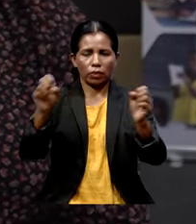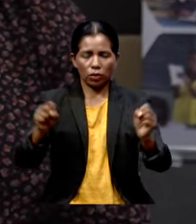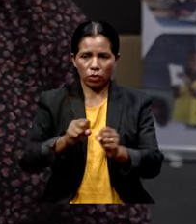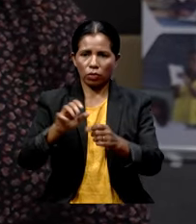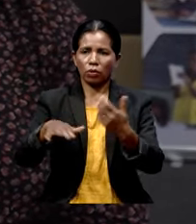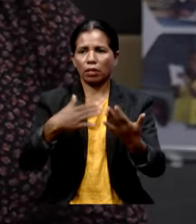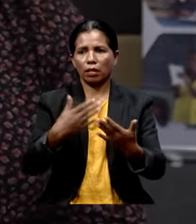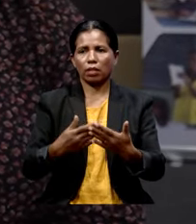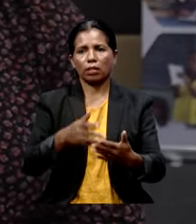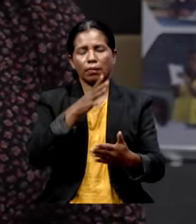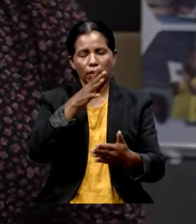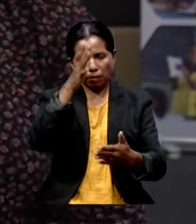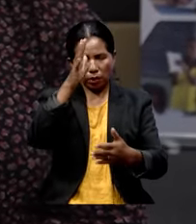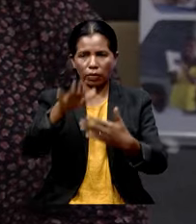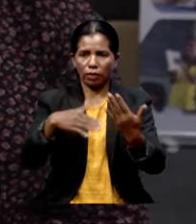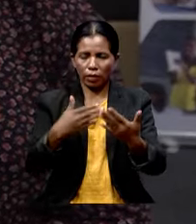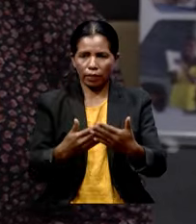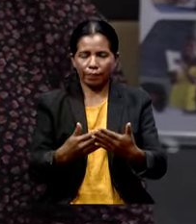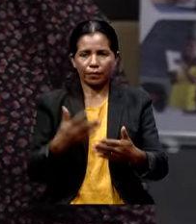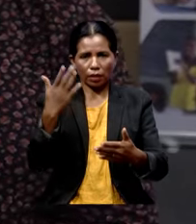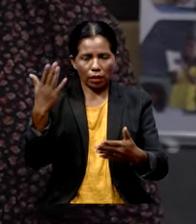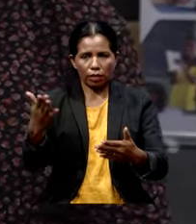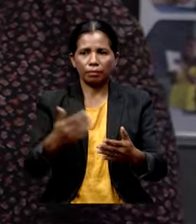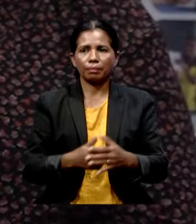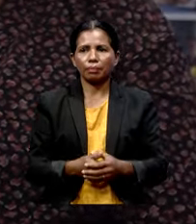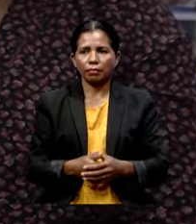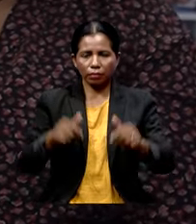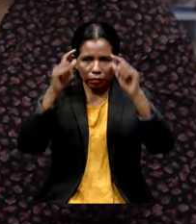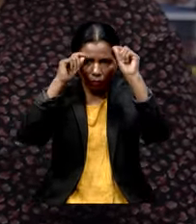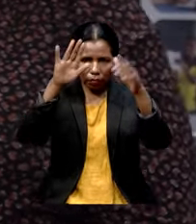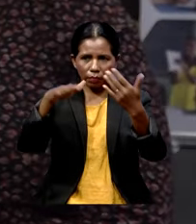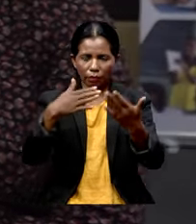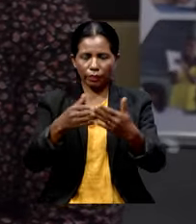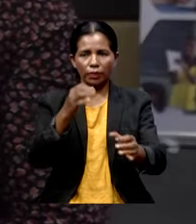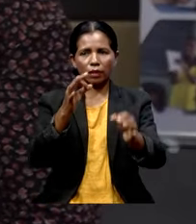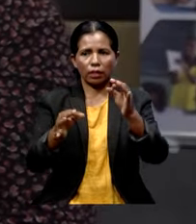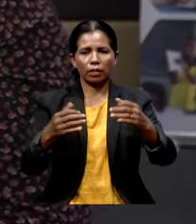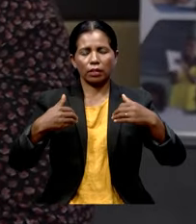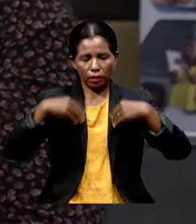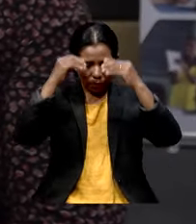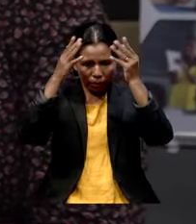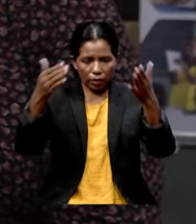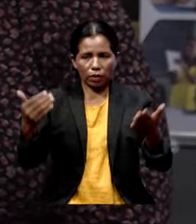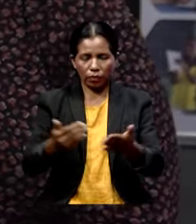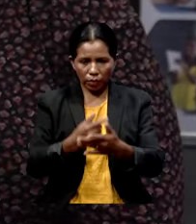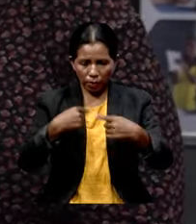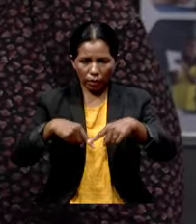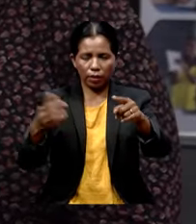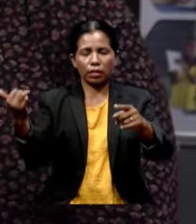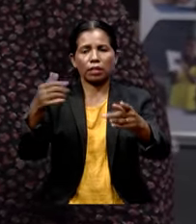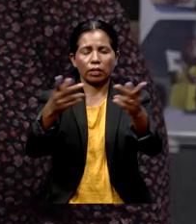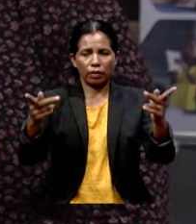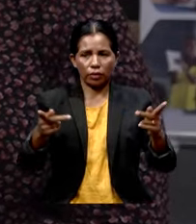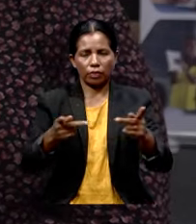hoto inan aman sira hoto nebe iha Timor Larantoma se kare que professor fon ruma mak musu ba ser bolsa e ser